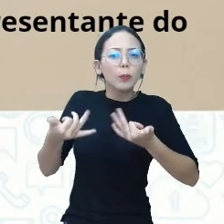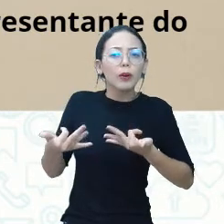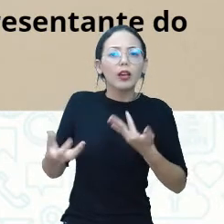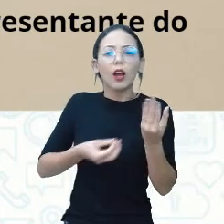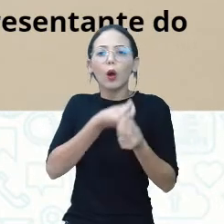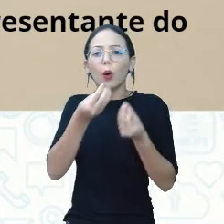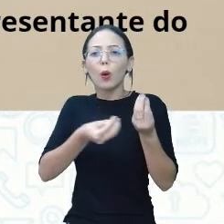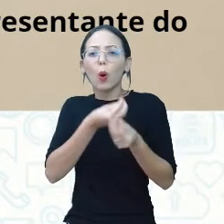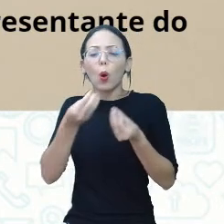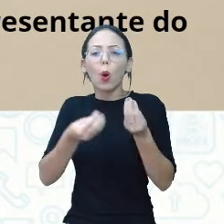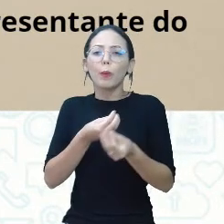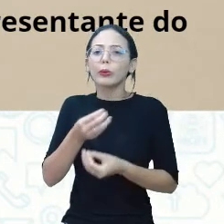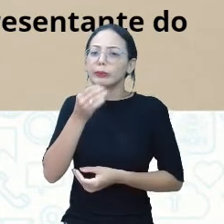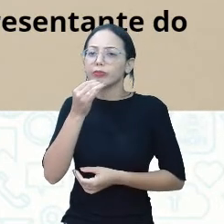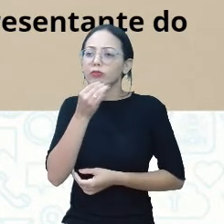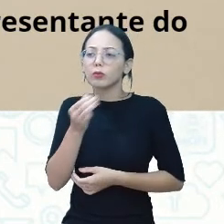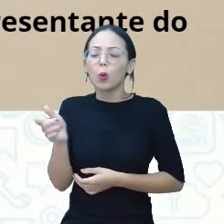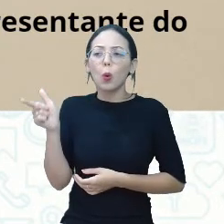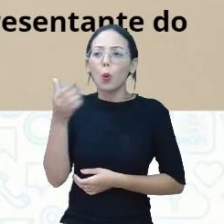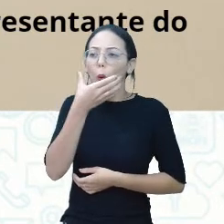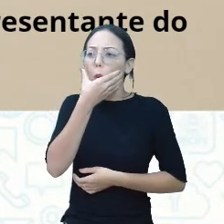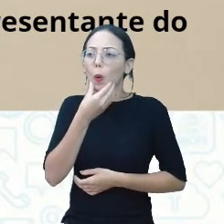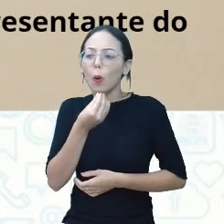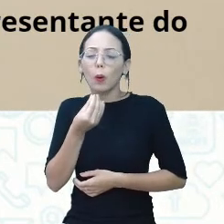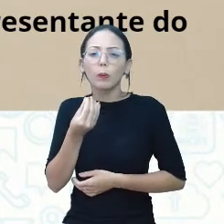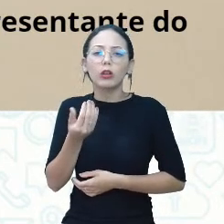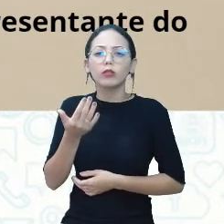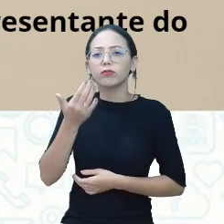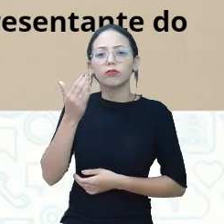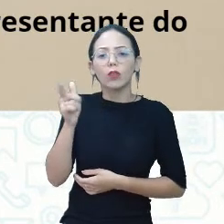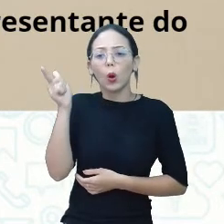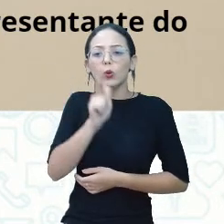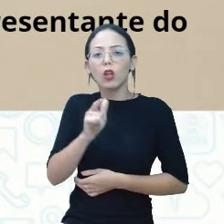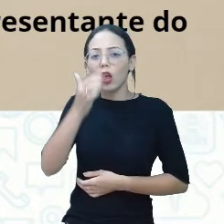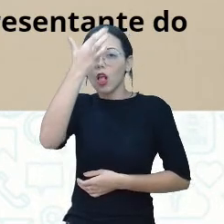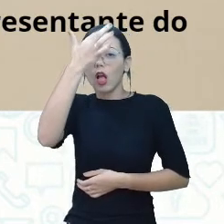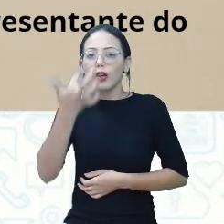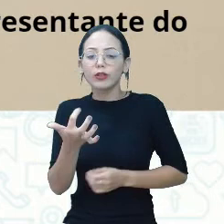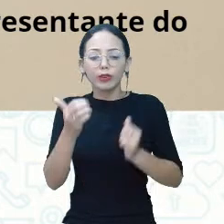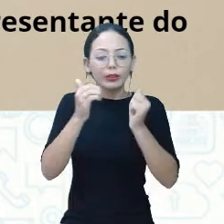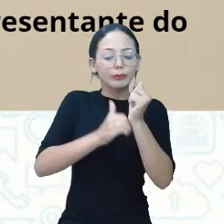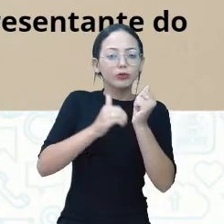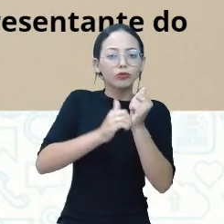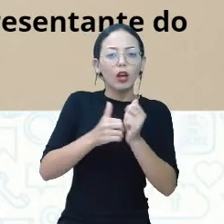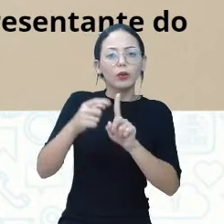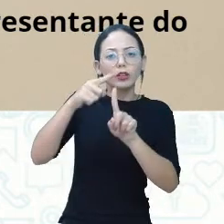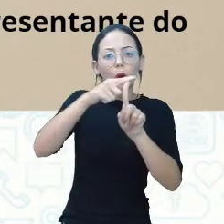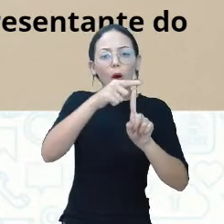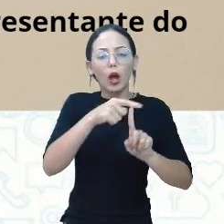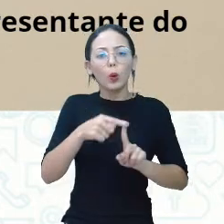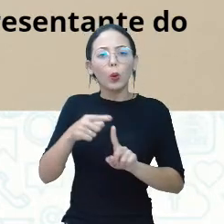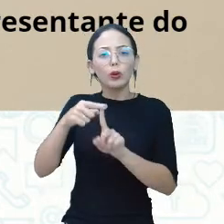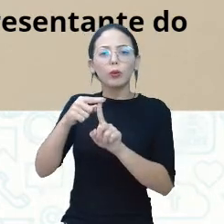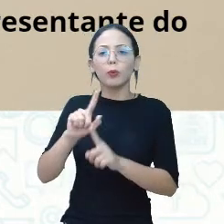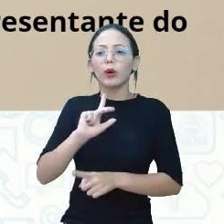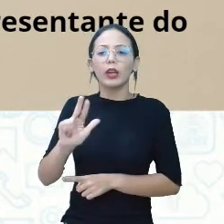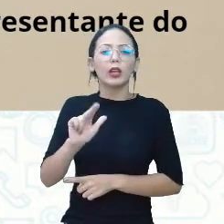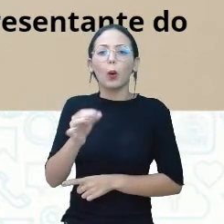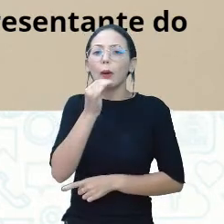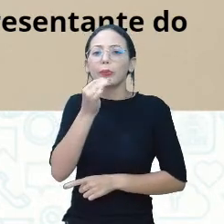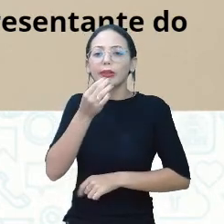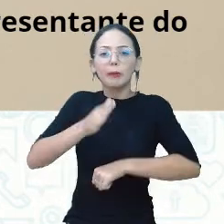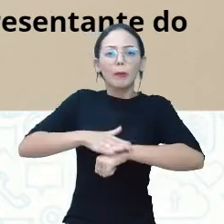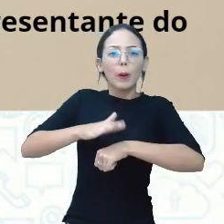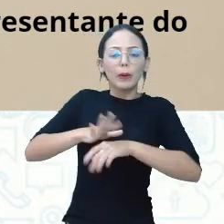Sherlock chega à conclusão do seu mistério. Então, é um tipo de romance que não há espaço para